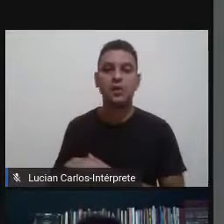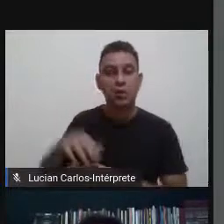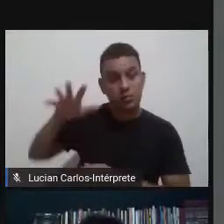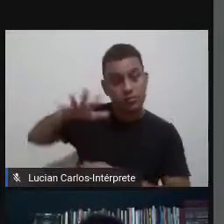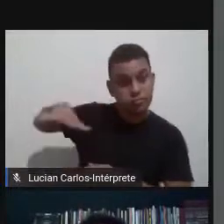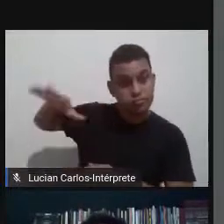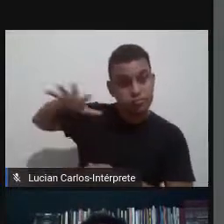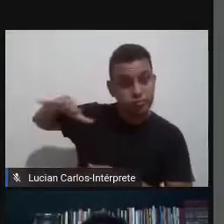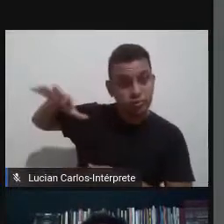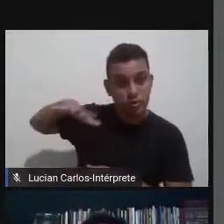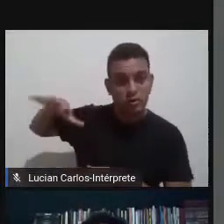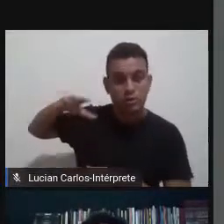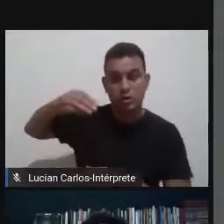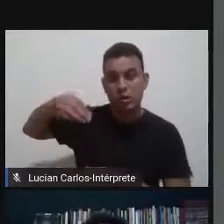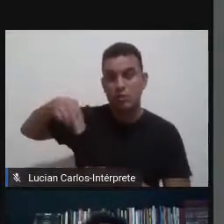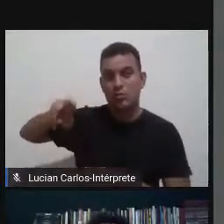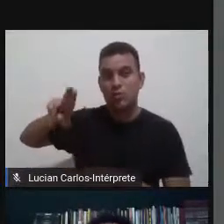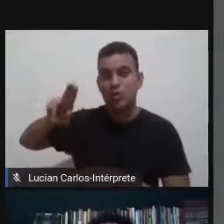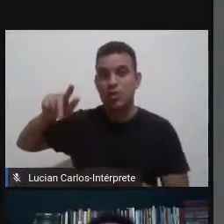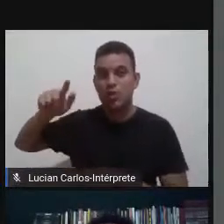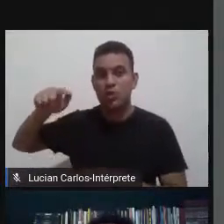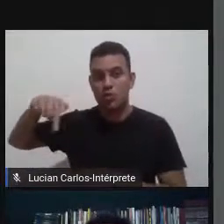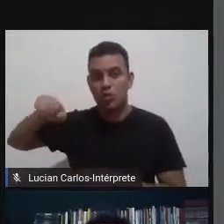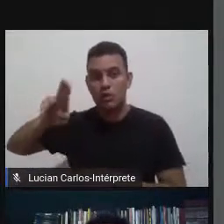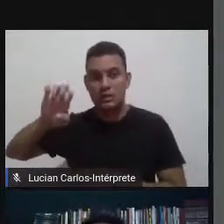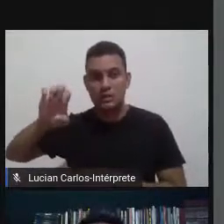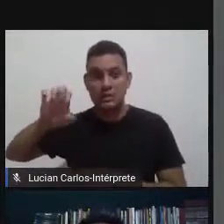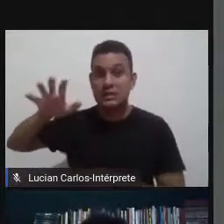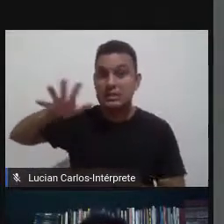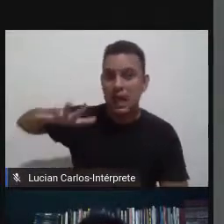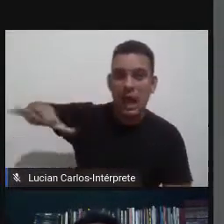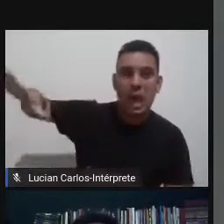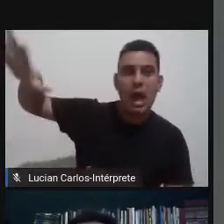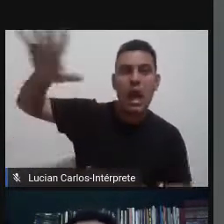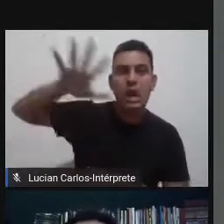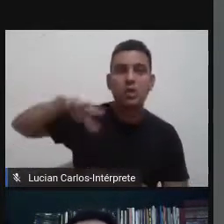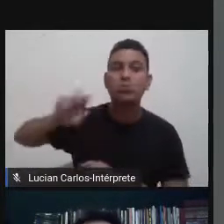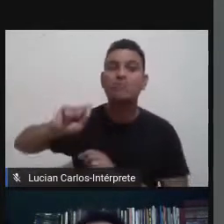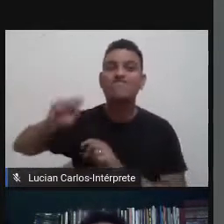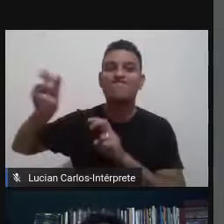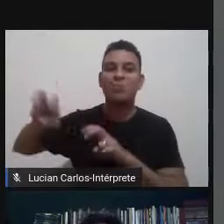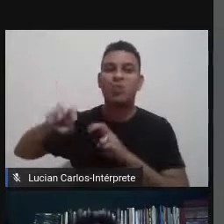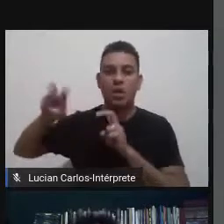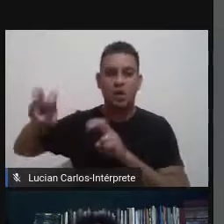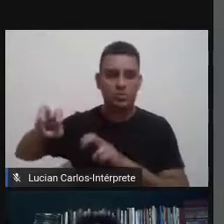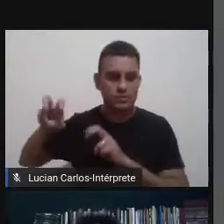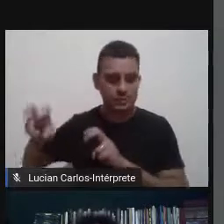Muqui, né, a cidadezinha é pequena e tem toda uma área rural, né,